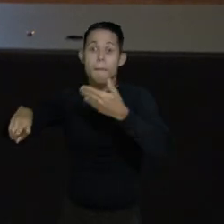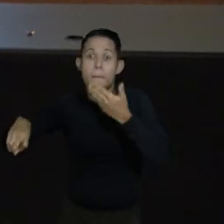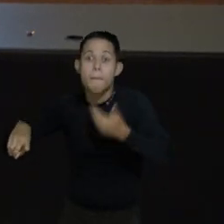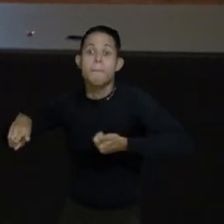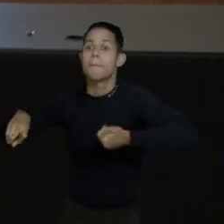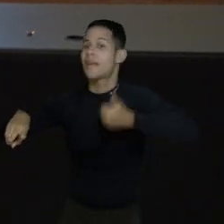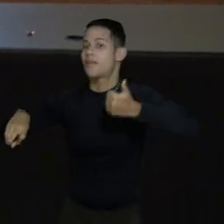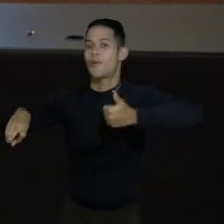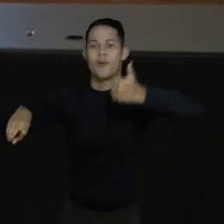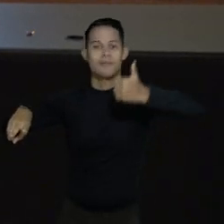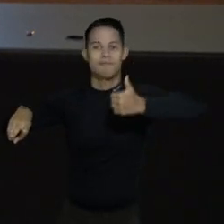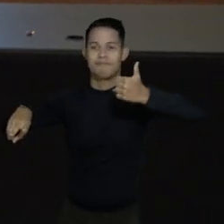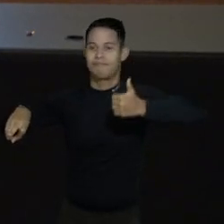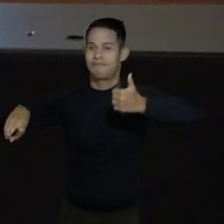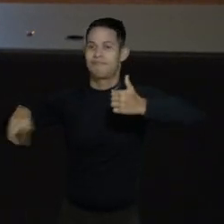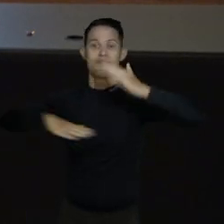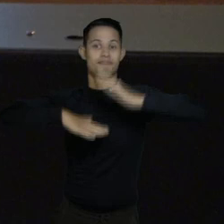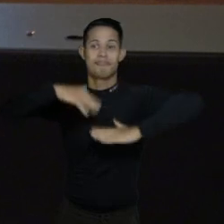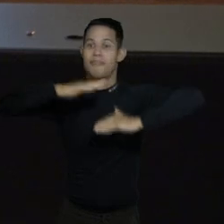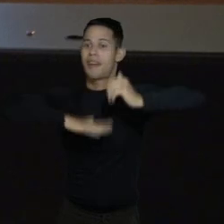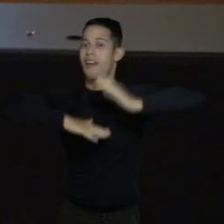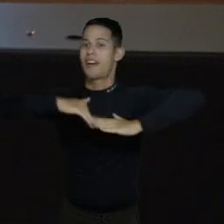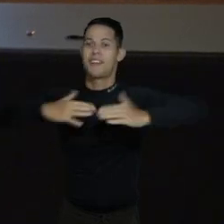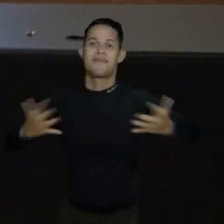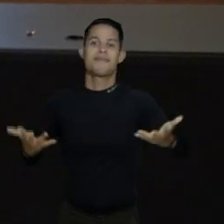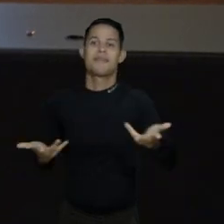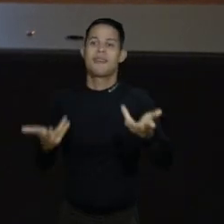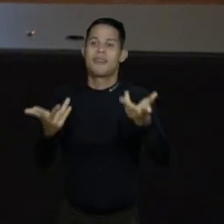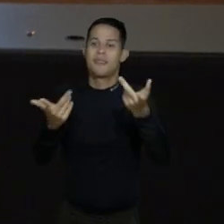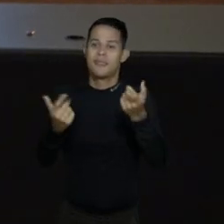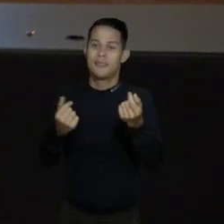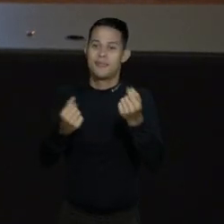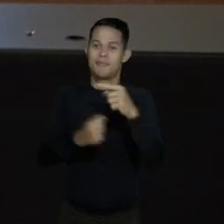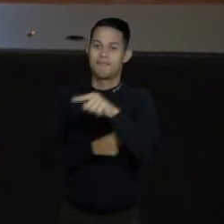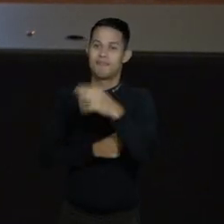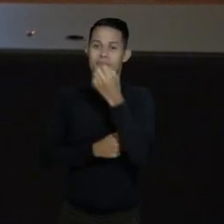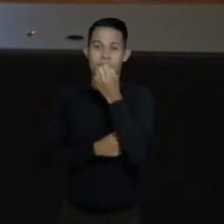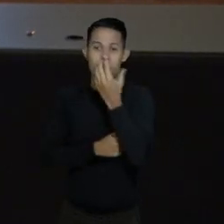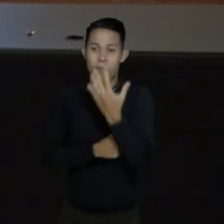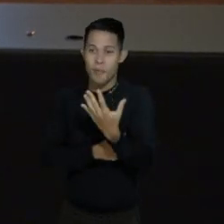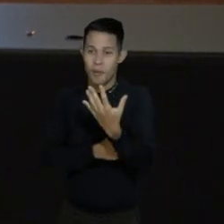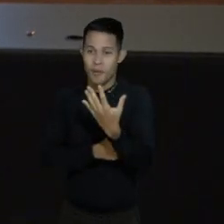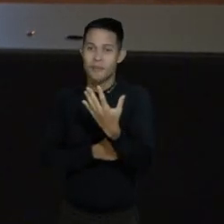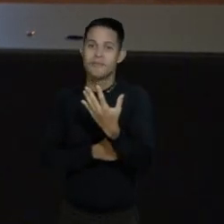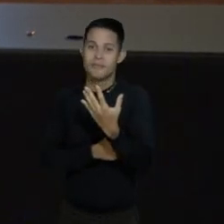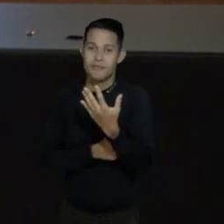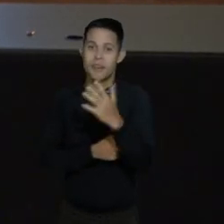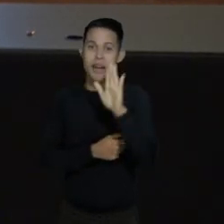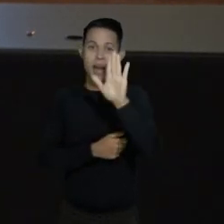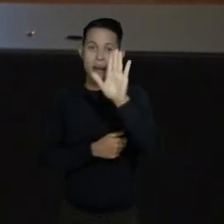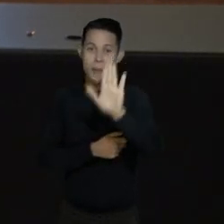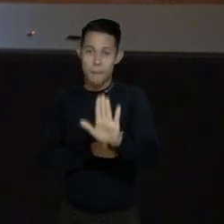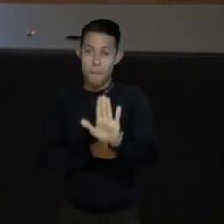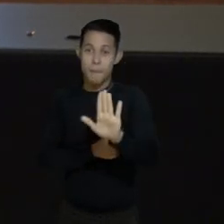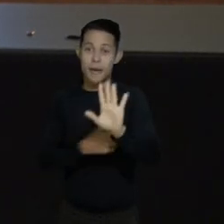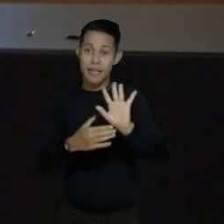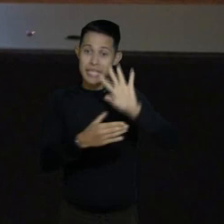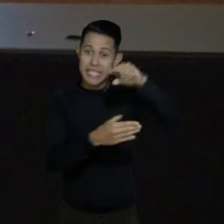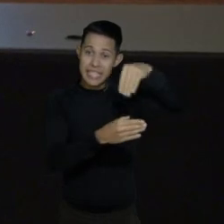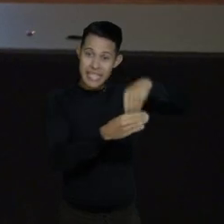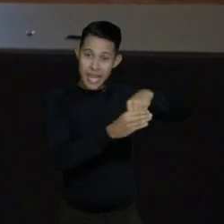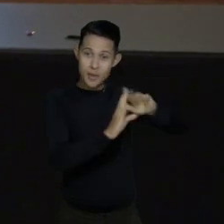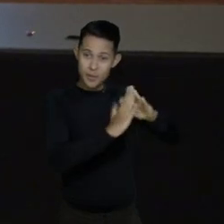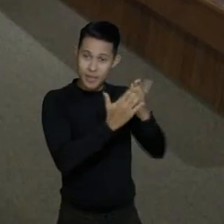cara esse cara era bom para caramba mas não teve nenhuma ruinha ali dentro da escola para valorizar